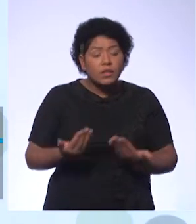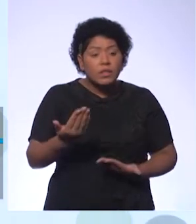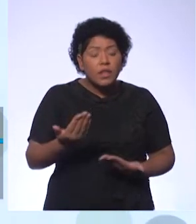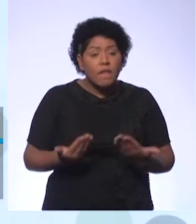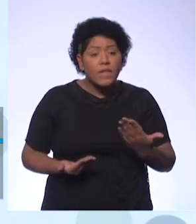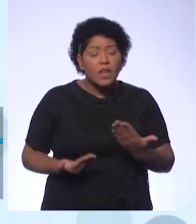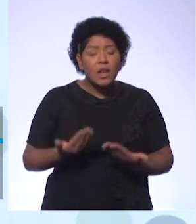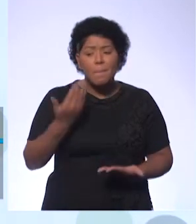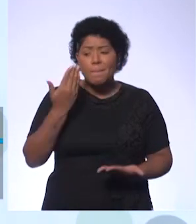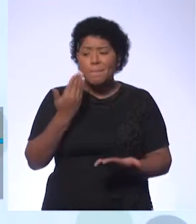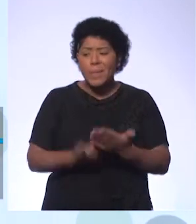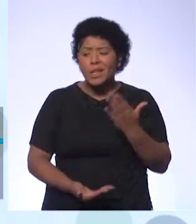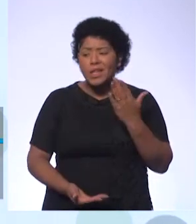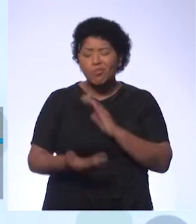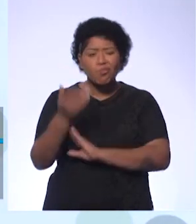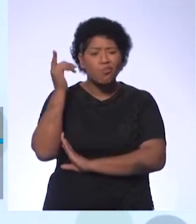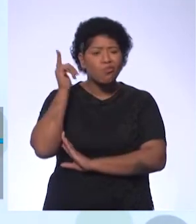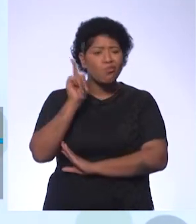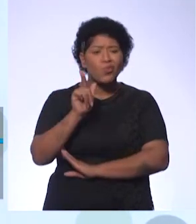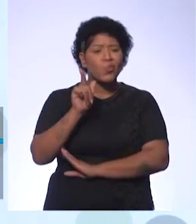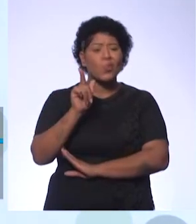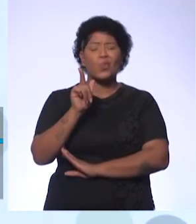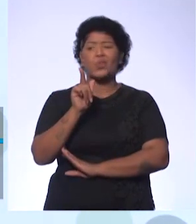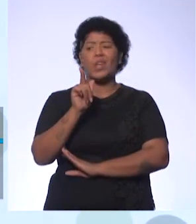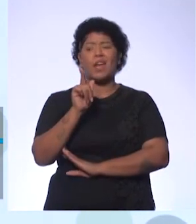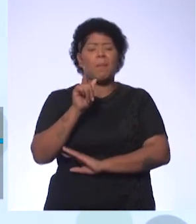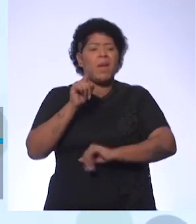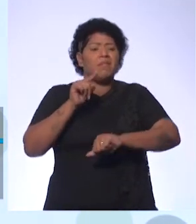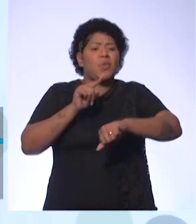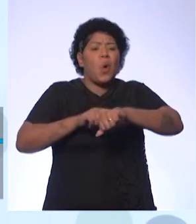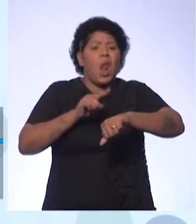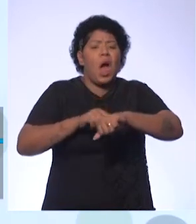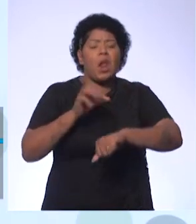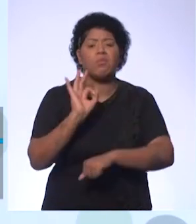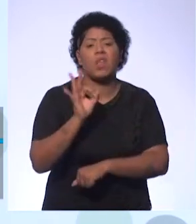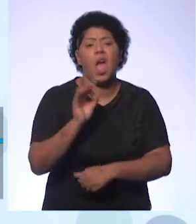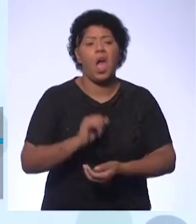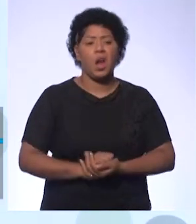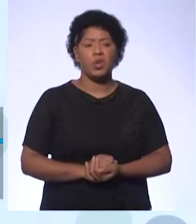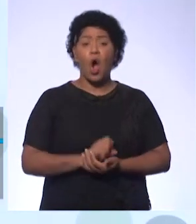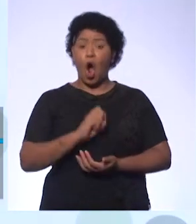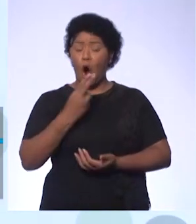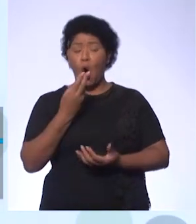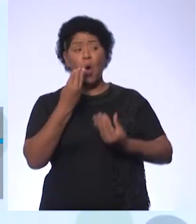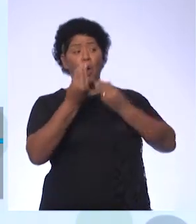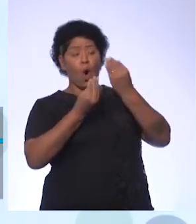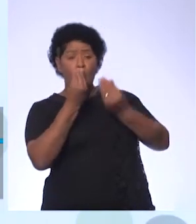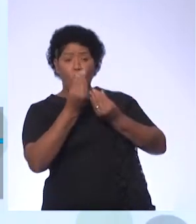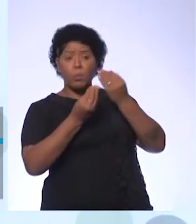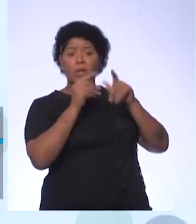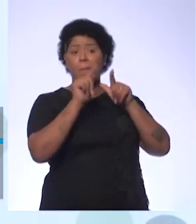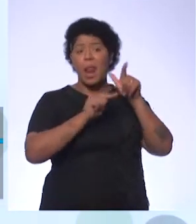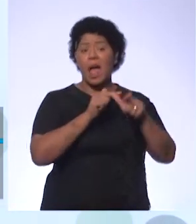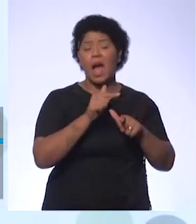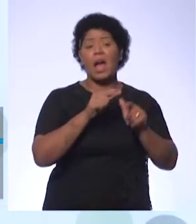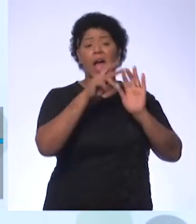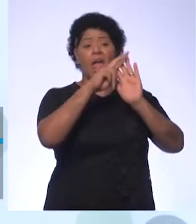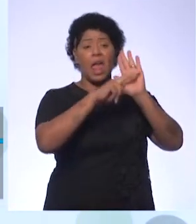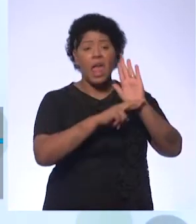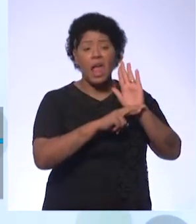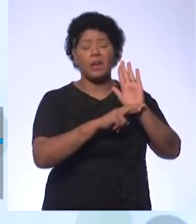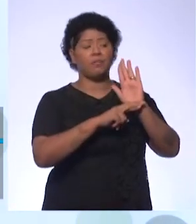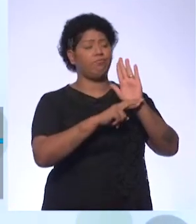ele não consegue mais gerir o seu horário de trabalho, as condições de trabalho. A partir de agora,